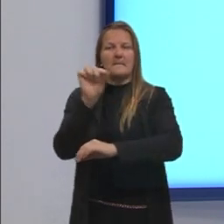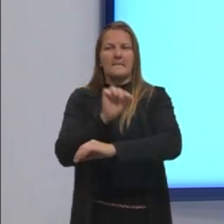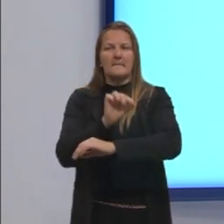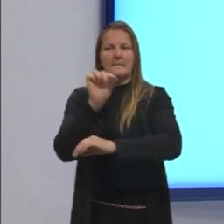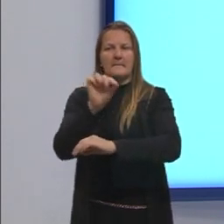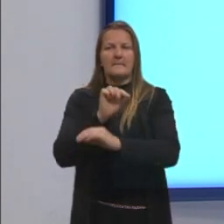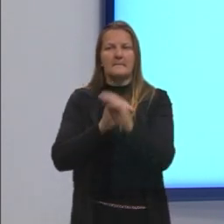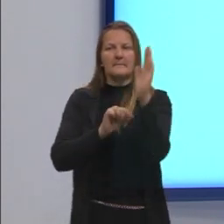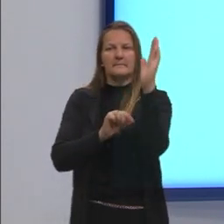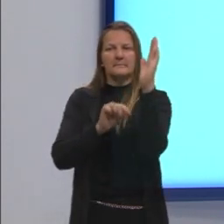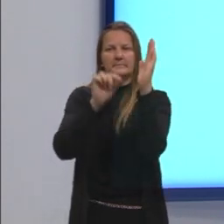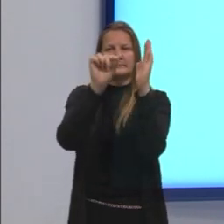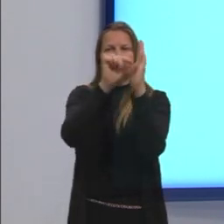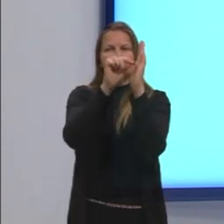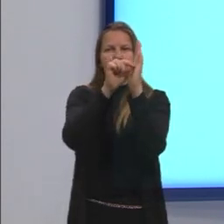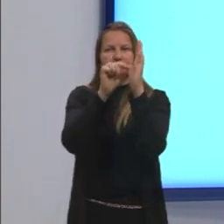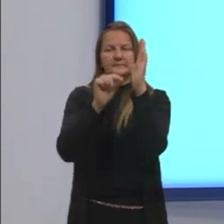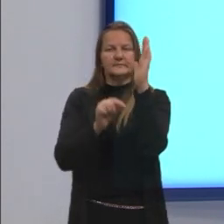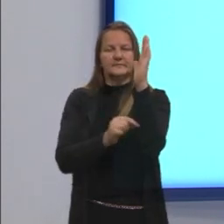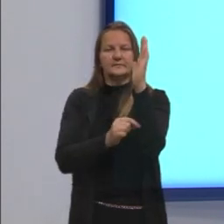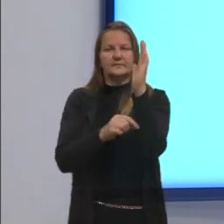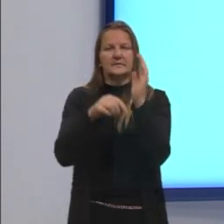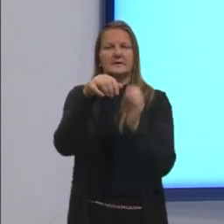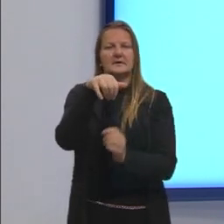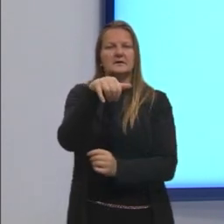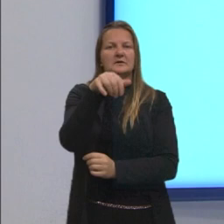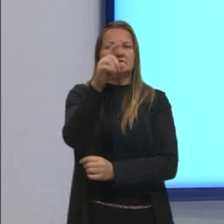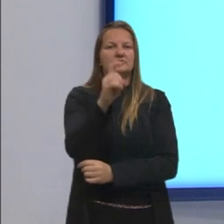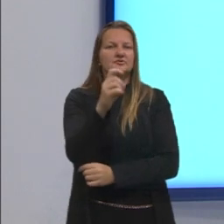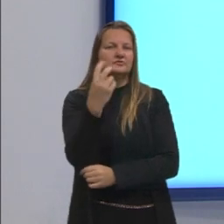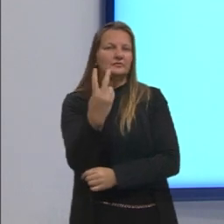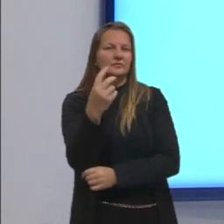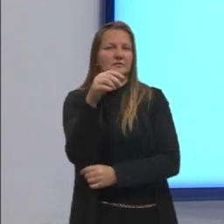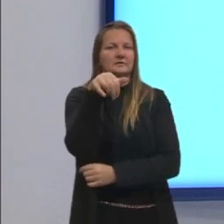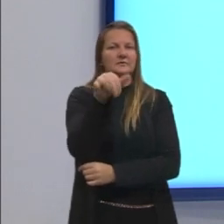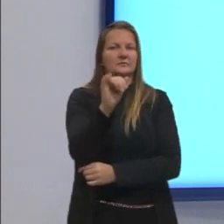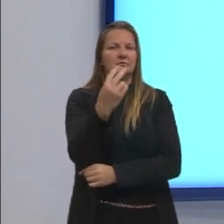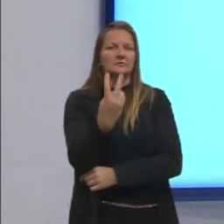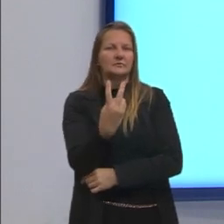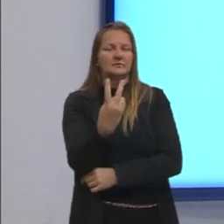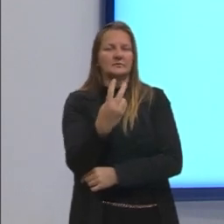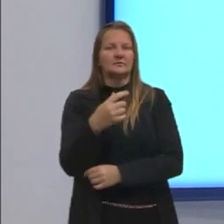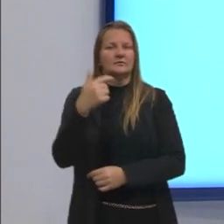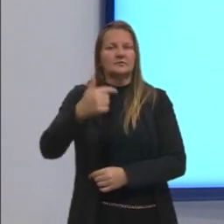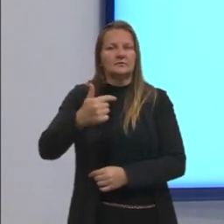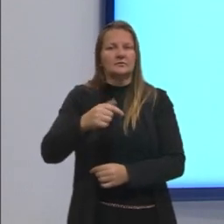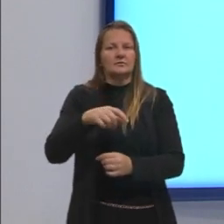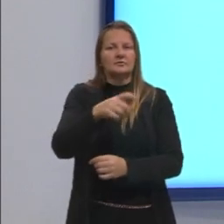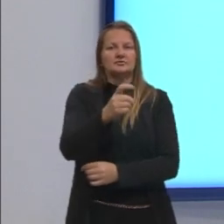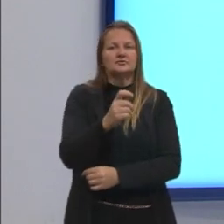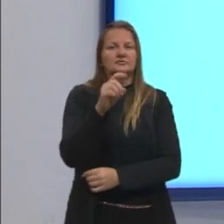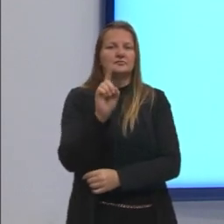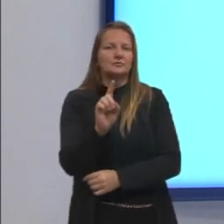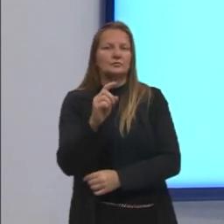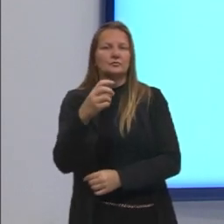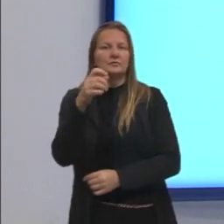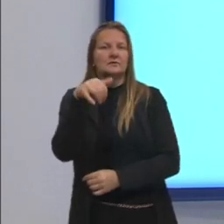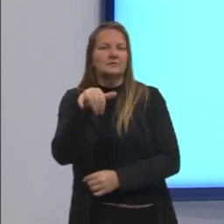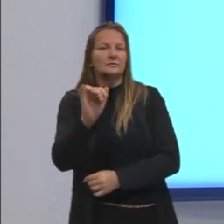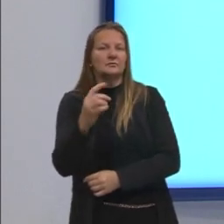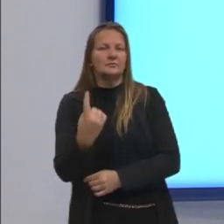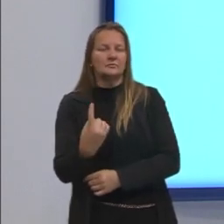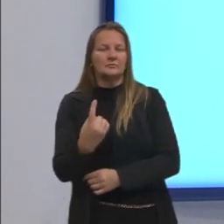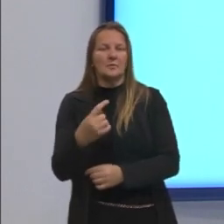quem vai ser o X2 o Y2 que seria o segundo ponto quem vai ser o X1 e o y1